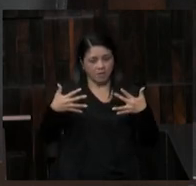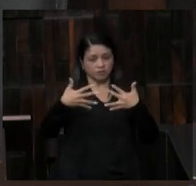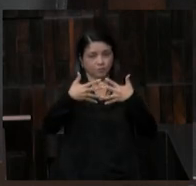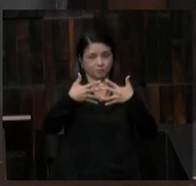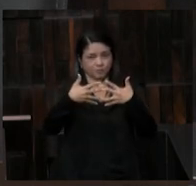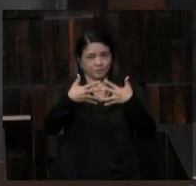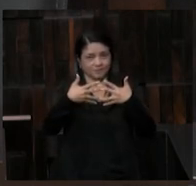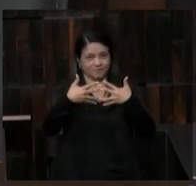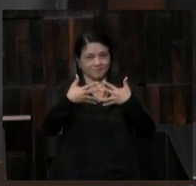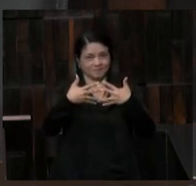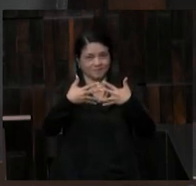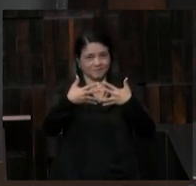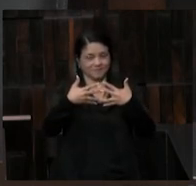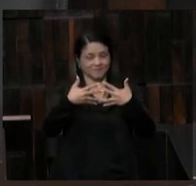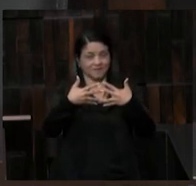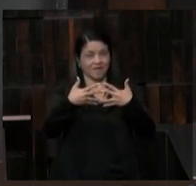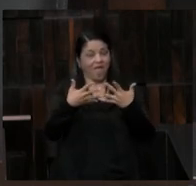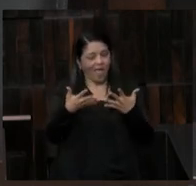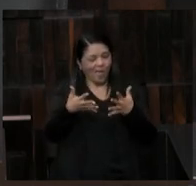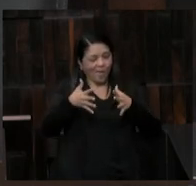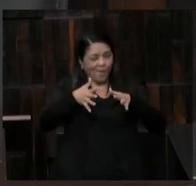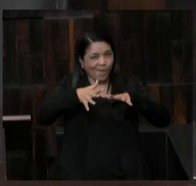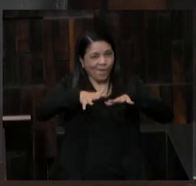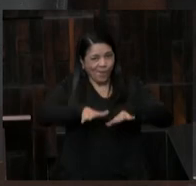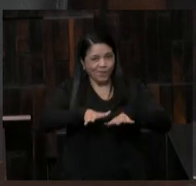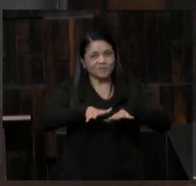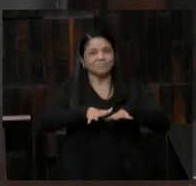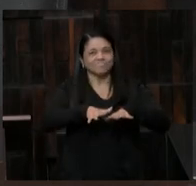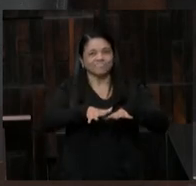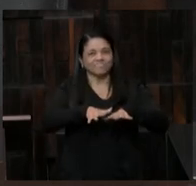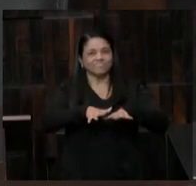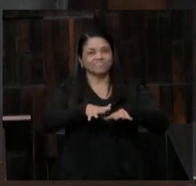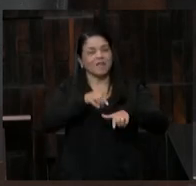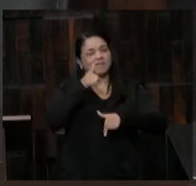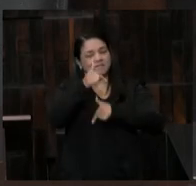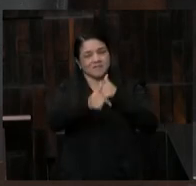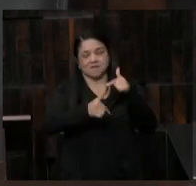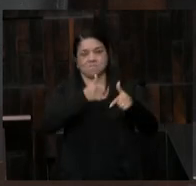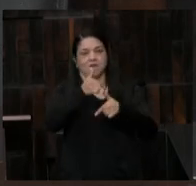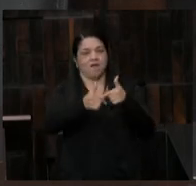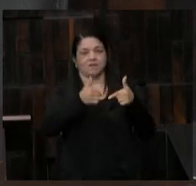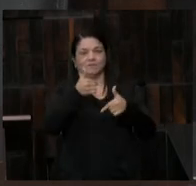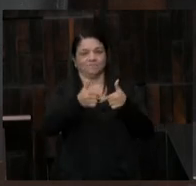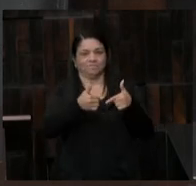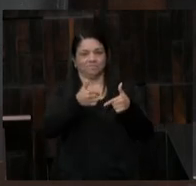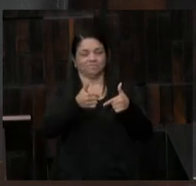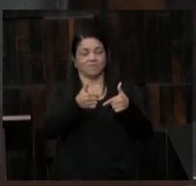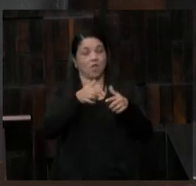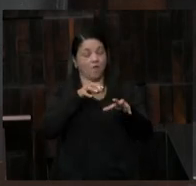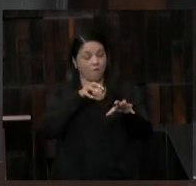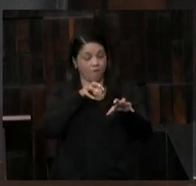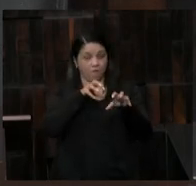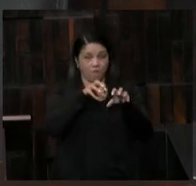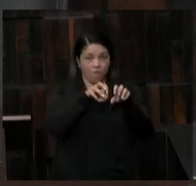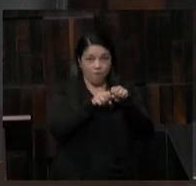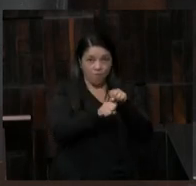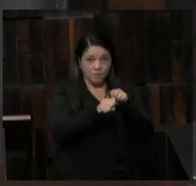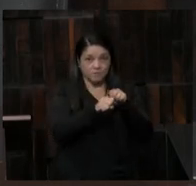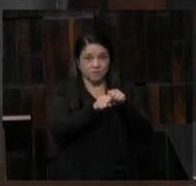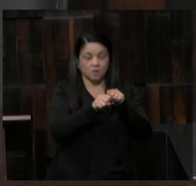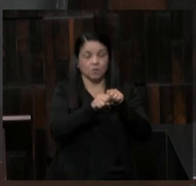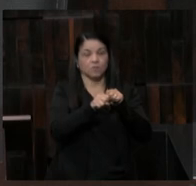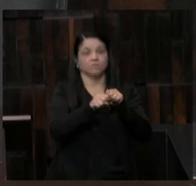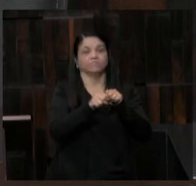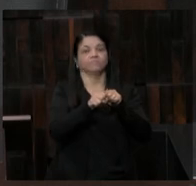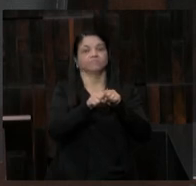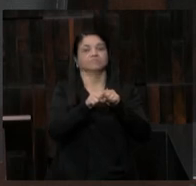normal, essa inclusão é que faz parte do nosso trabalho. A nossa formação, que a Arquidiocese vem